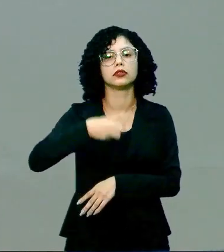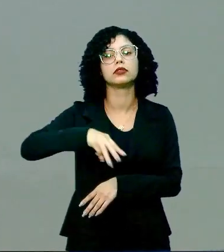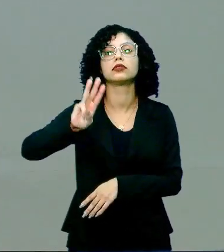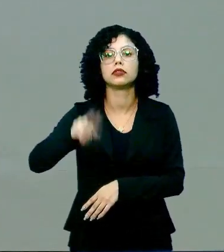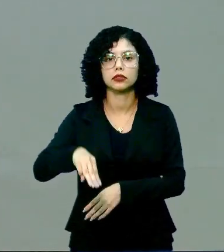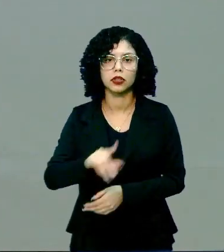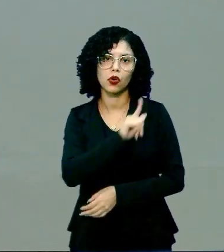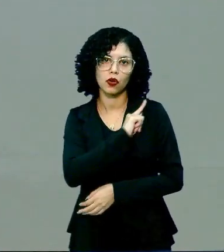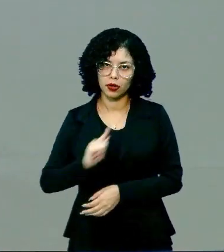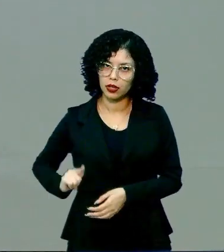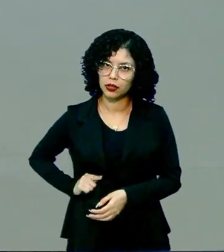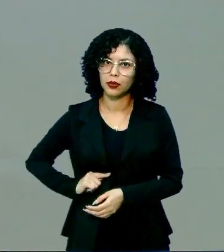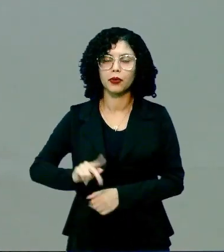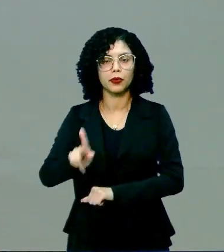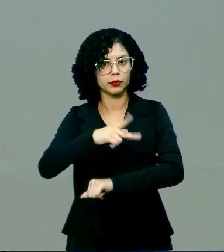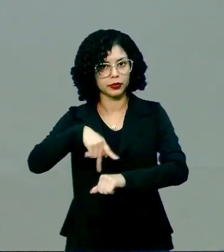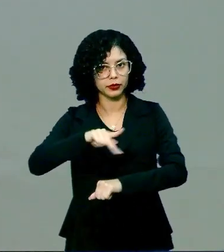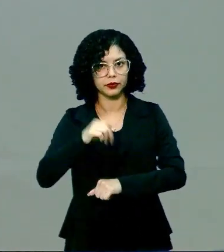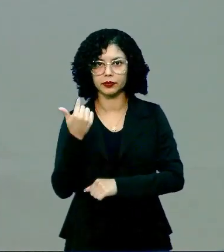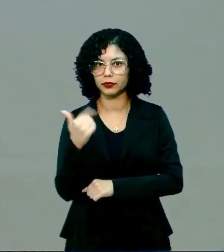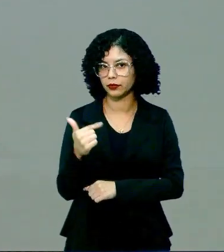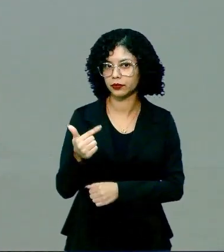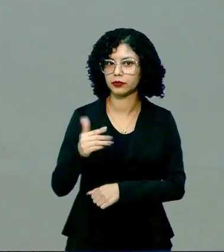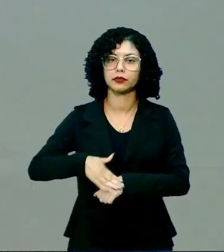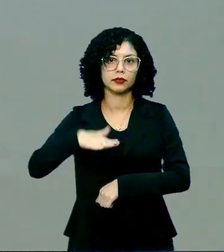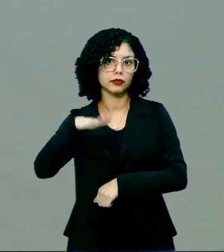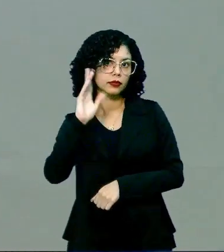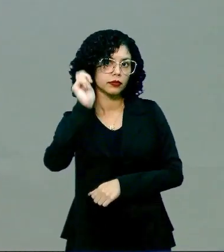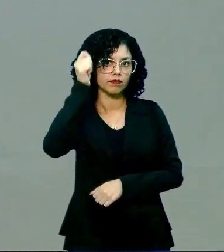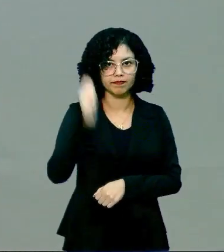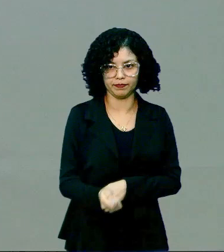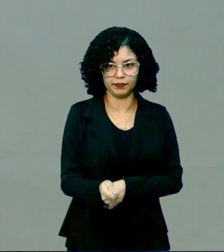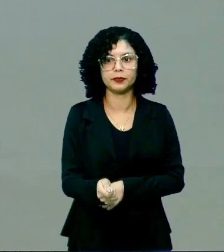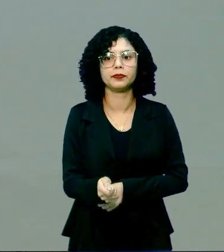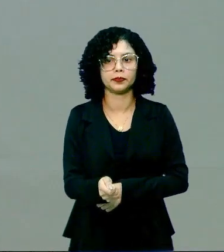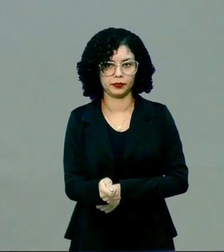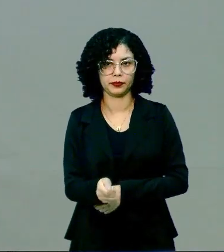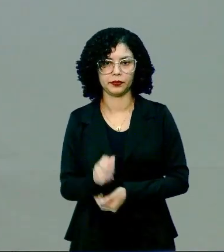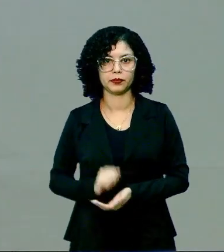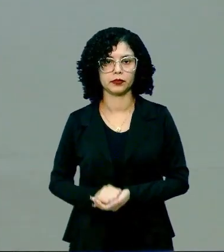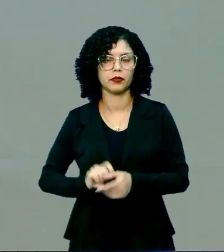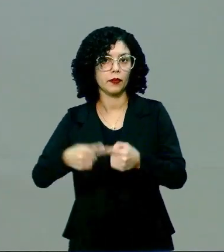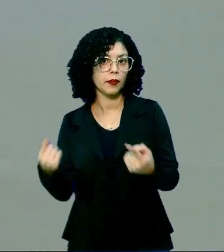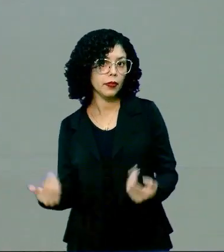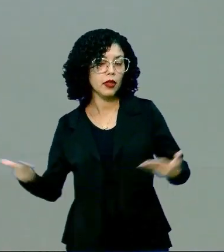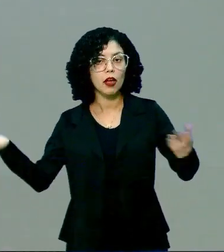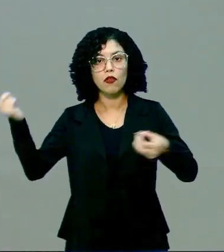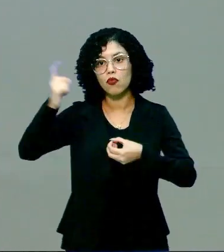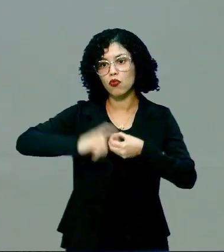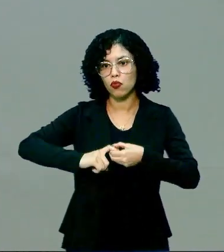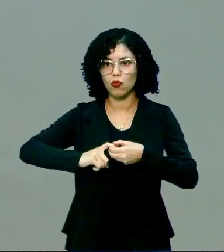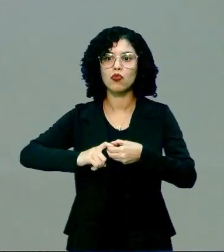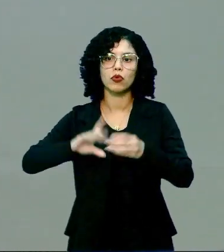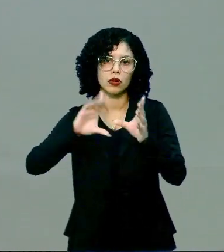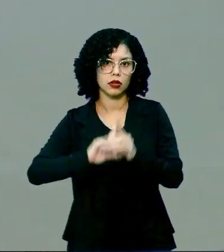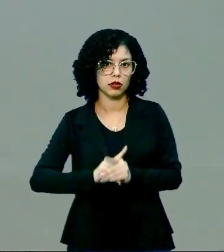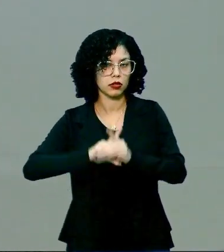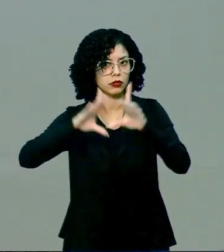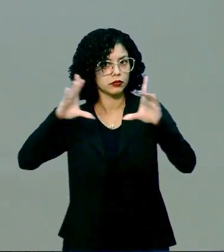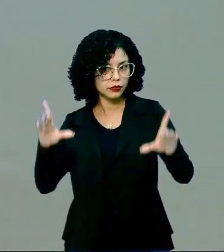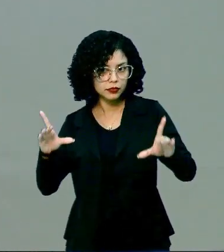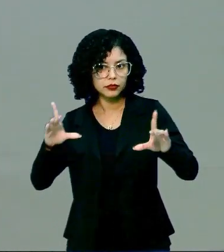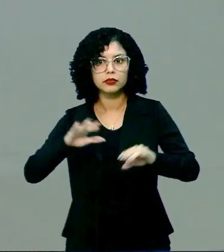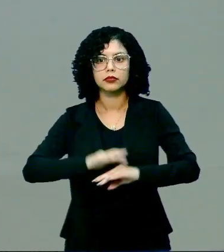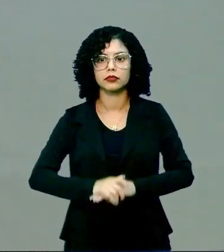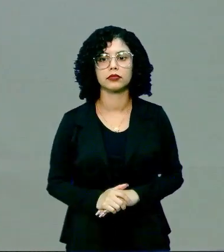quem irá governar o país. Então, a gente não tem mais uma ditadura, uma imposição ali política, e a gente volta ao